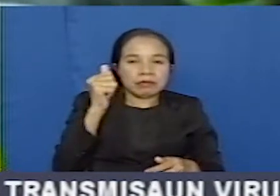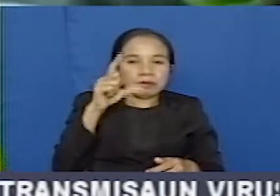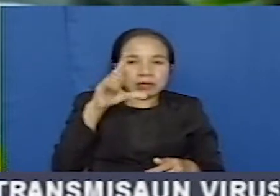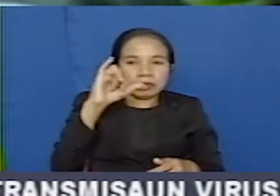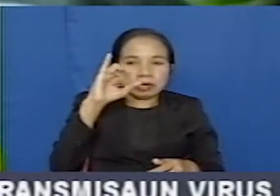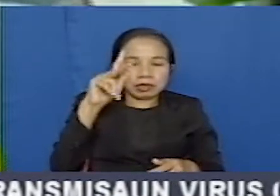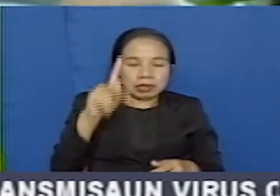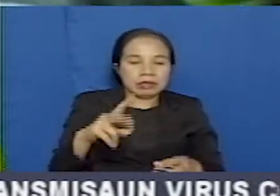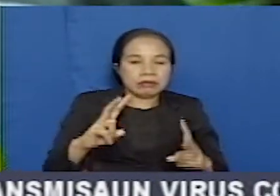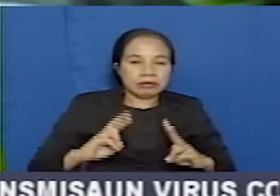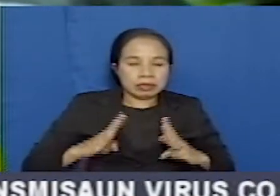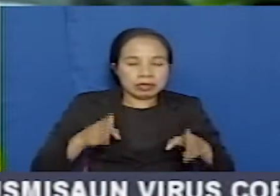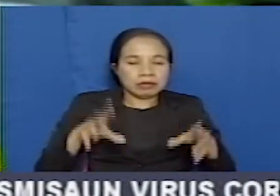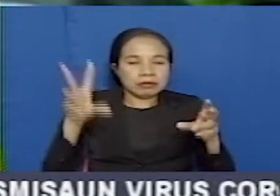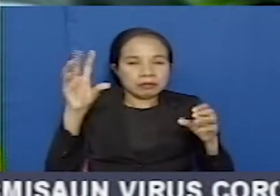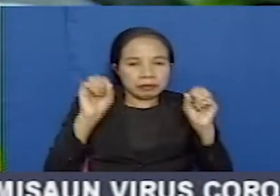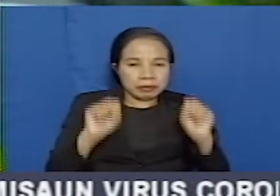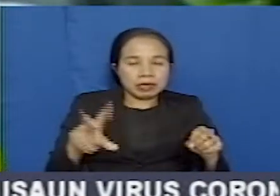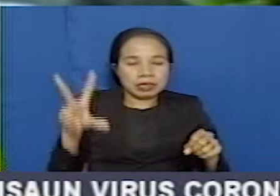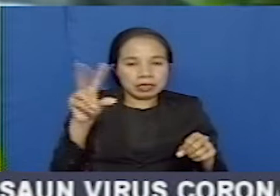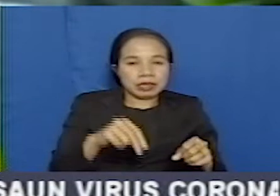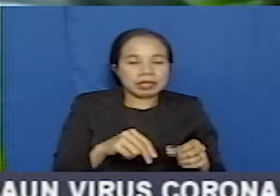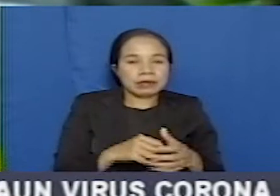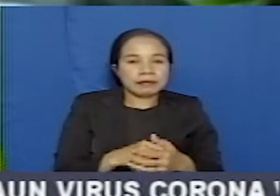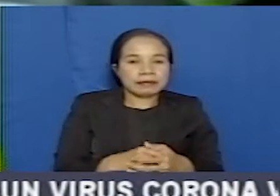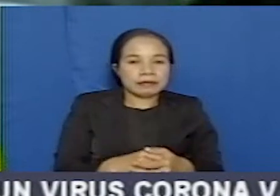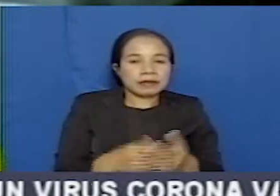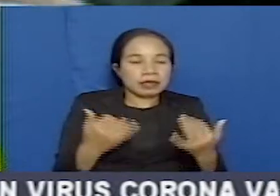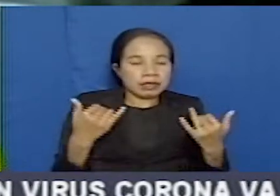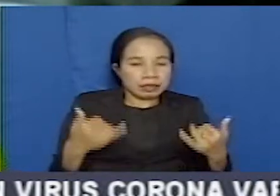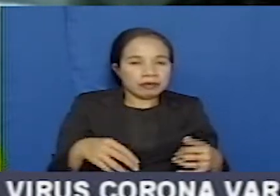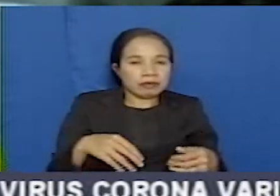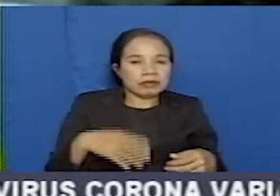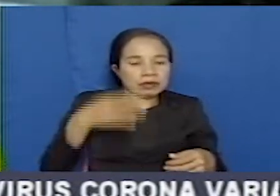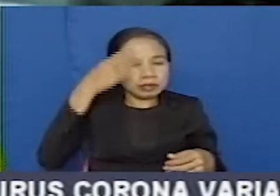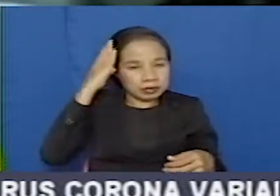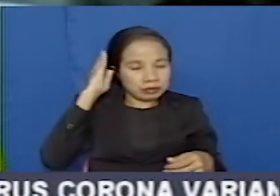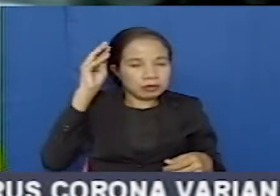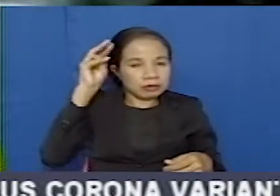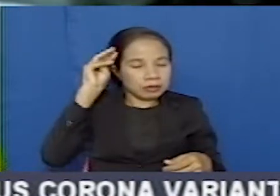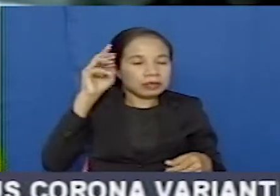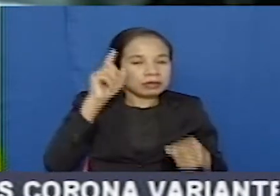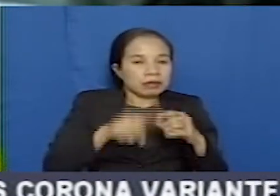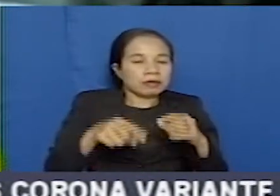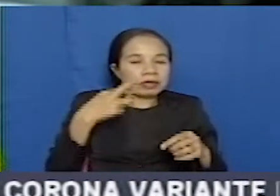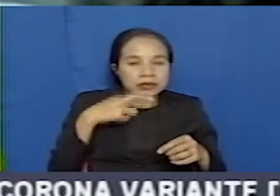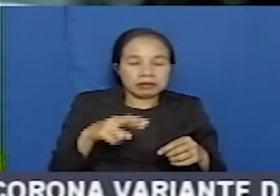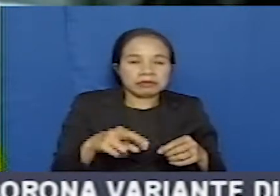Nene dela galae. Se ide ne ma de senhor matamalik. Senhor ministro dela bele resolve enta dia klun ne resigna